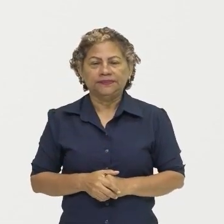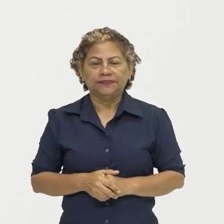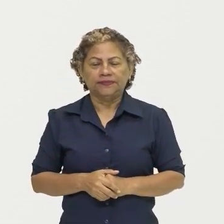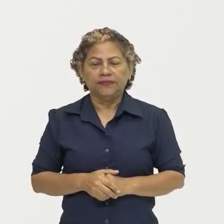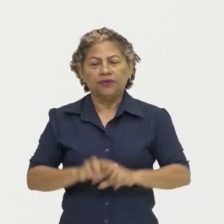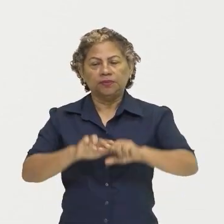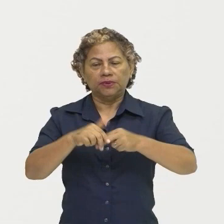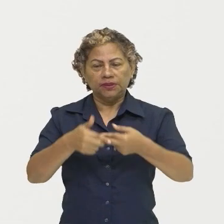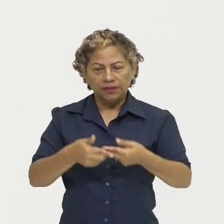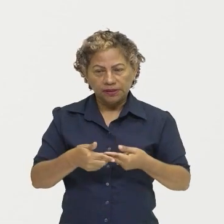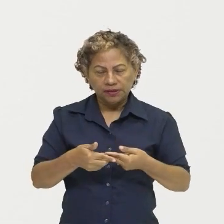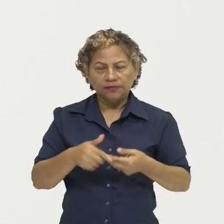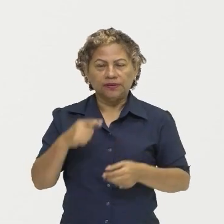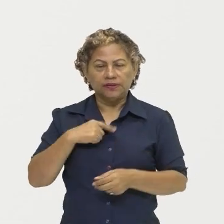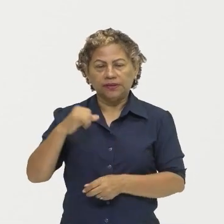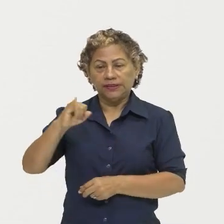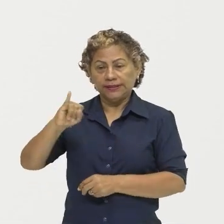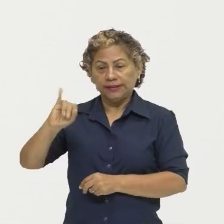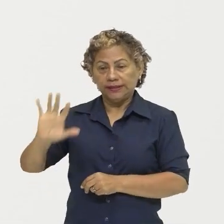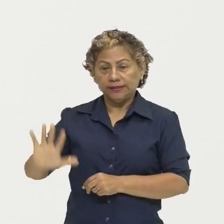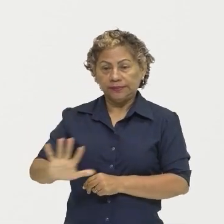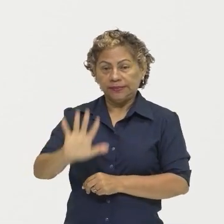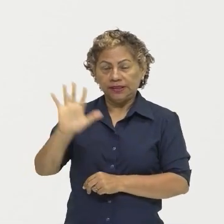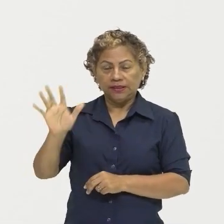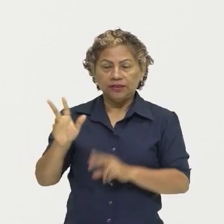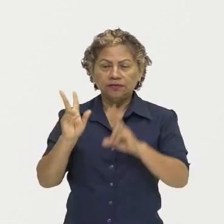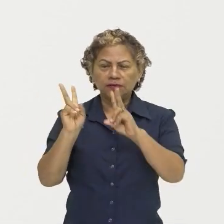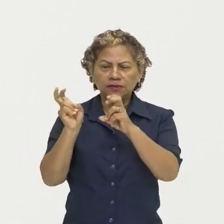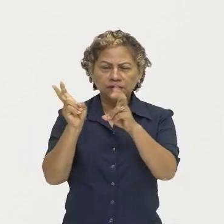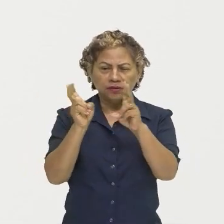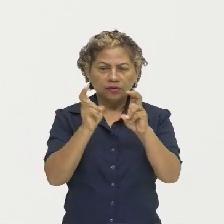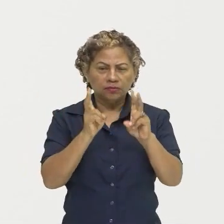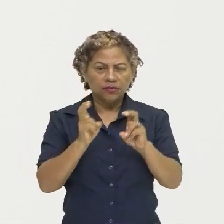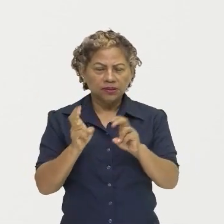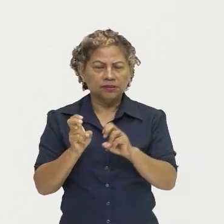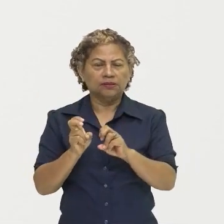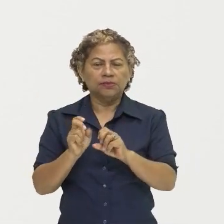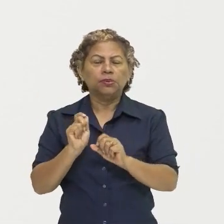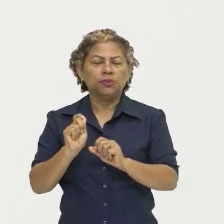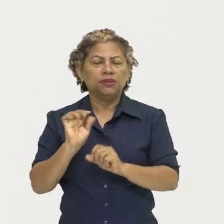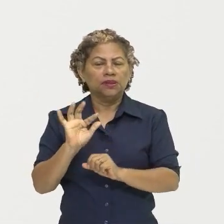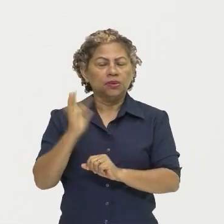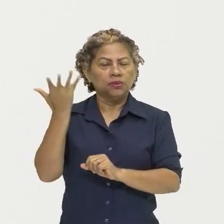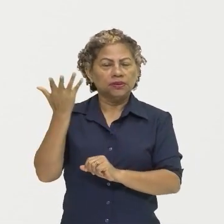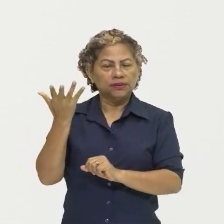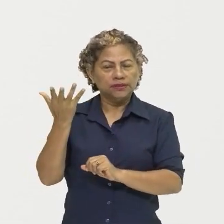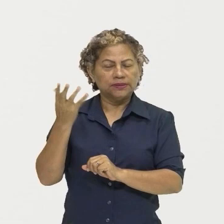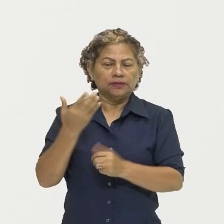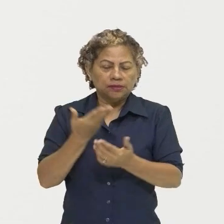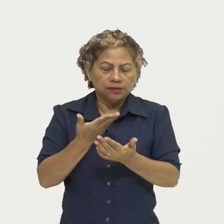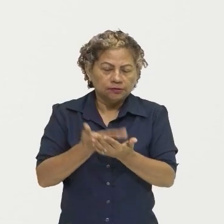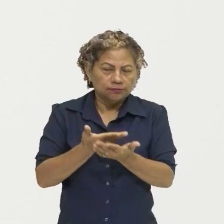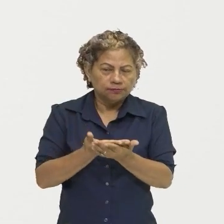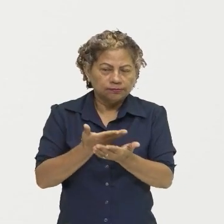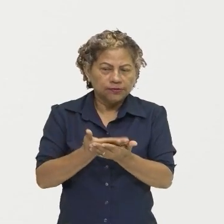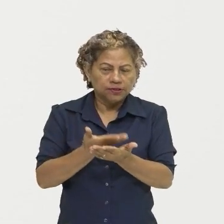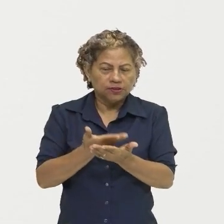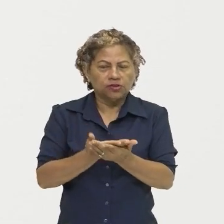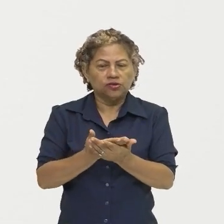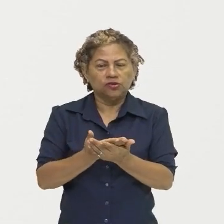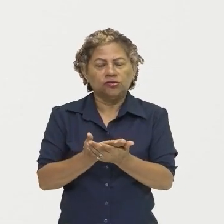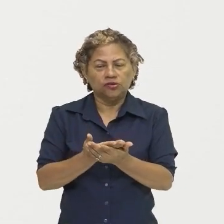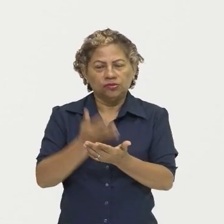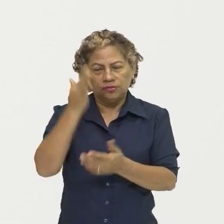naturais. Por isso que temos essa imagem que reflete muito bem os fenômenos estudados